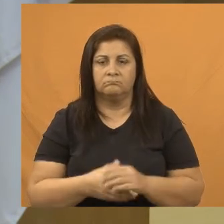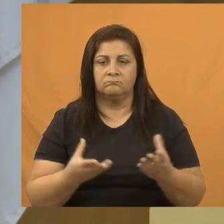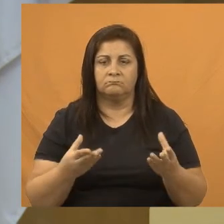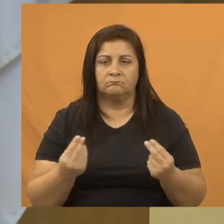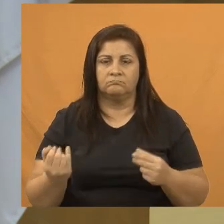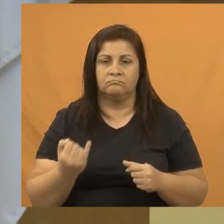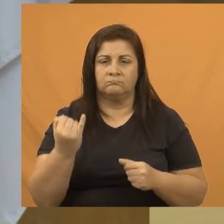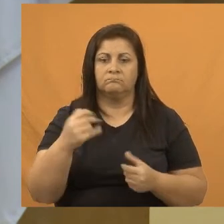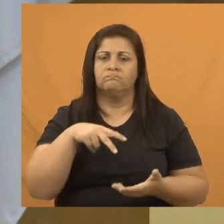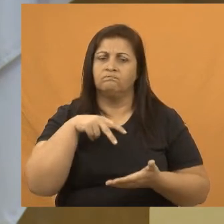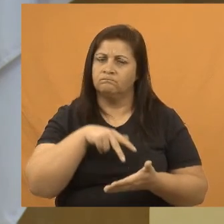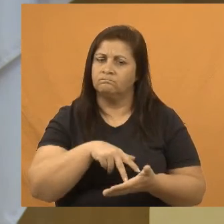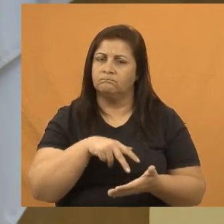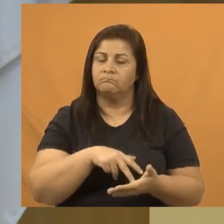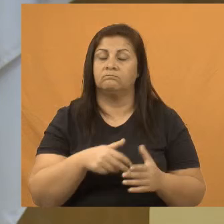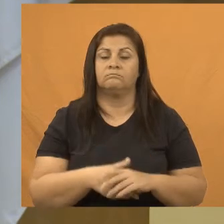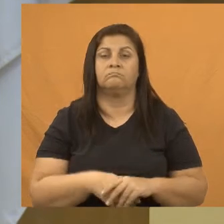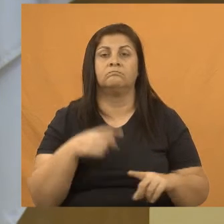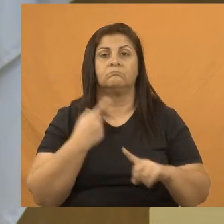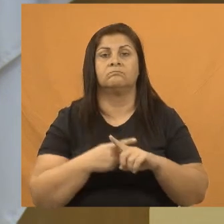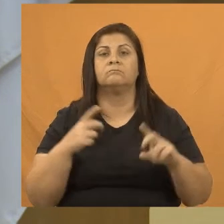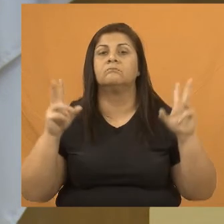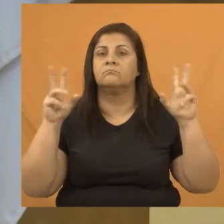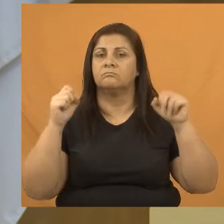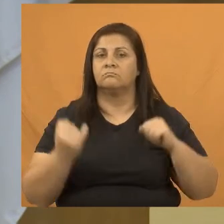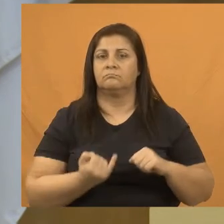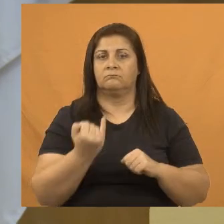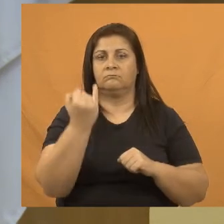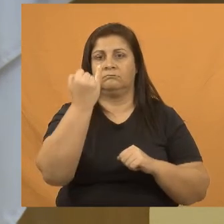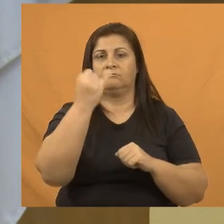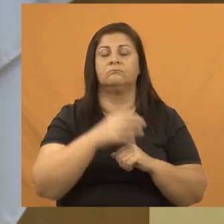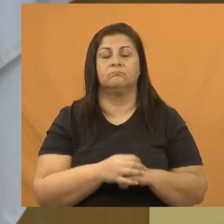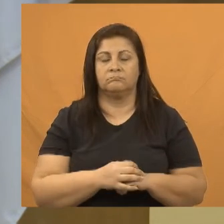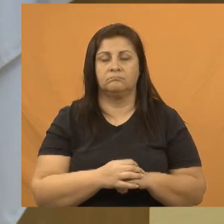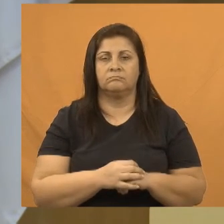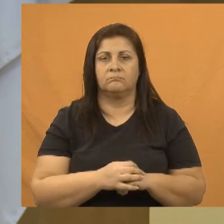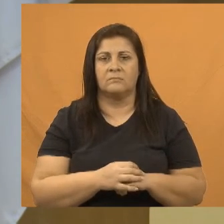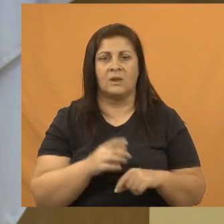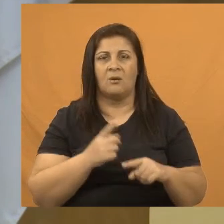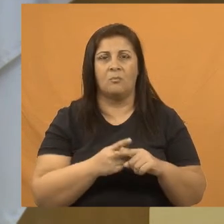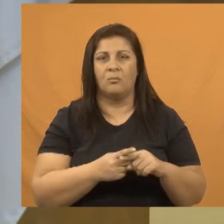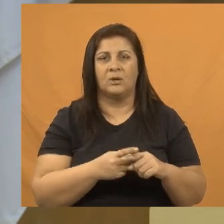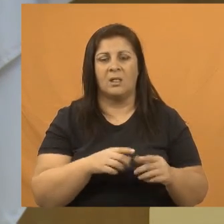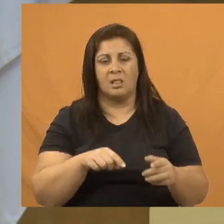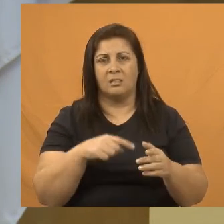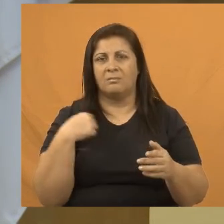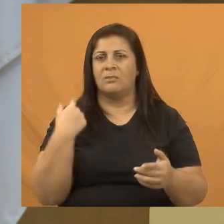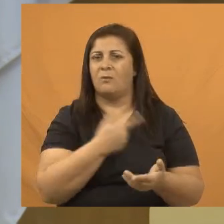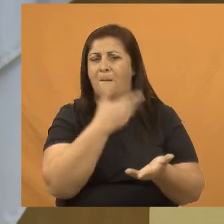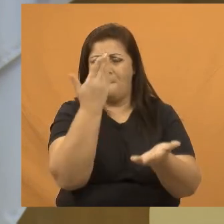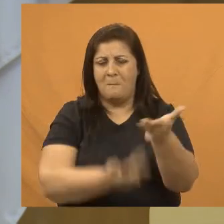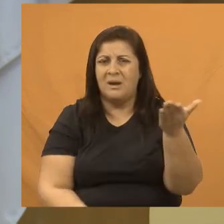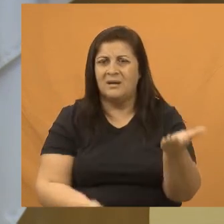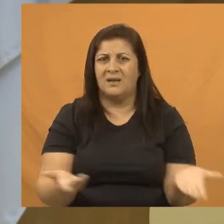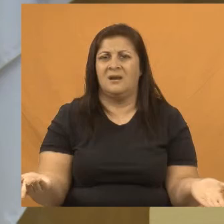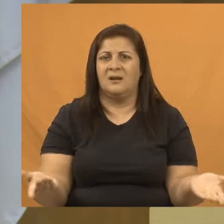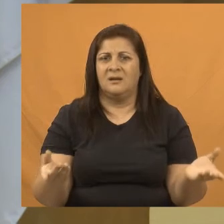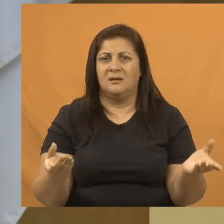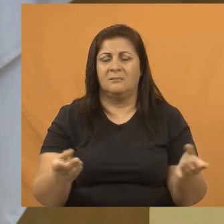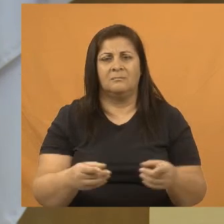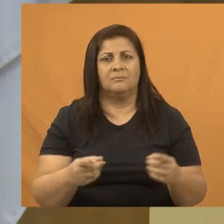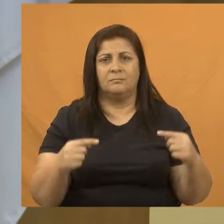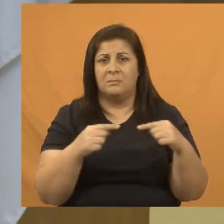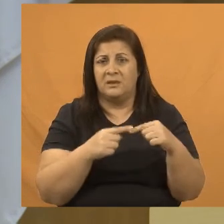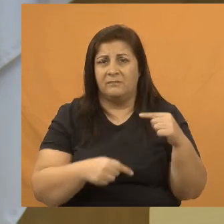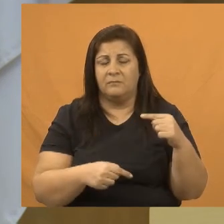importante se posicionar porque esse tema é um tema relevante e é uma retirada de direito dos trabalhadores e nós não podemos permitir esse tipo de coisa aqui.